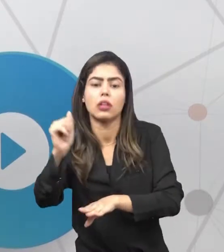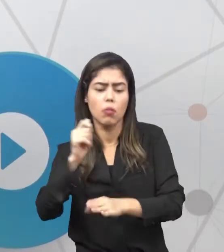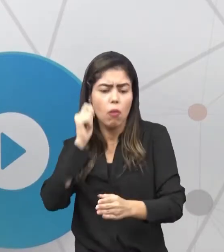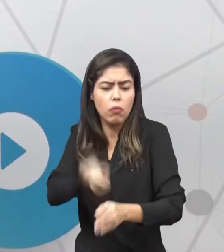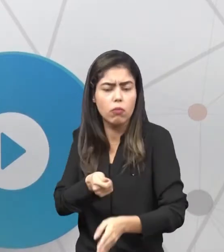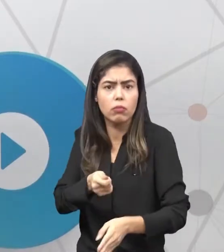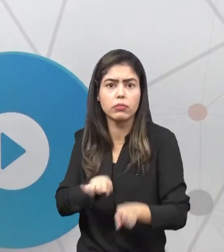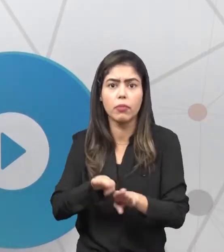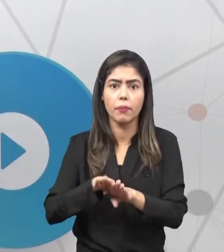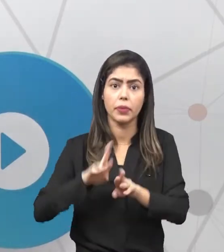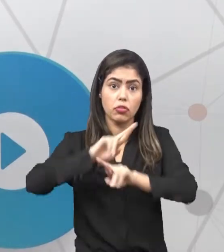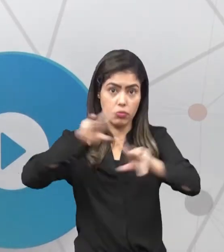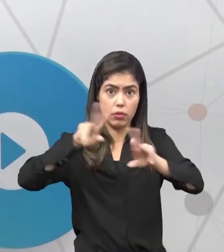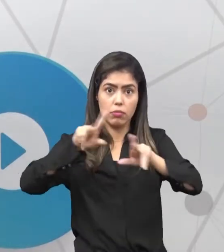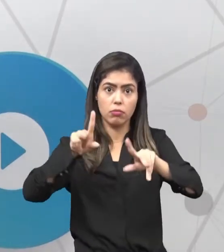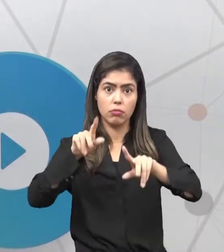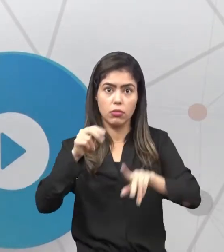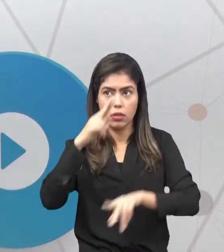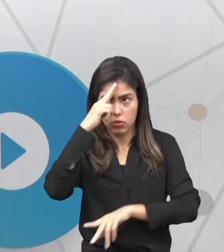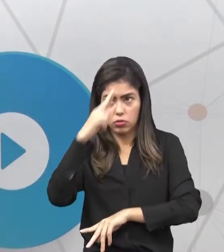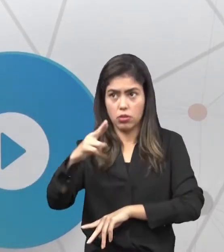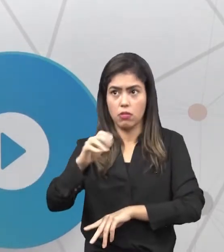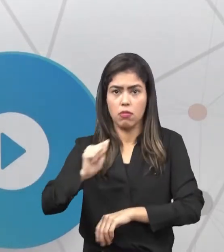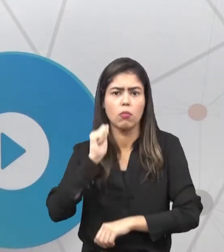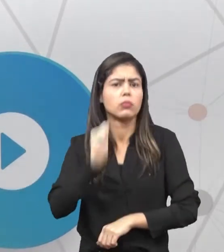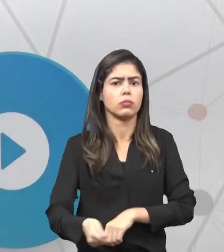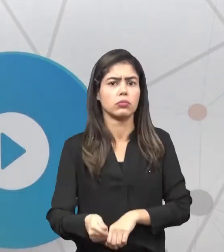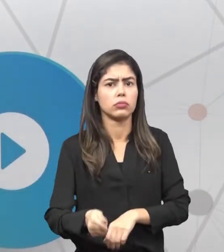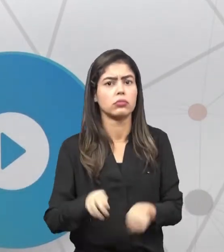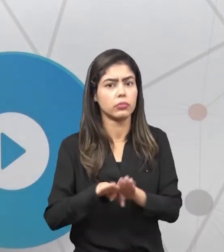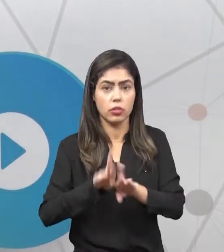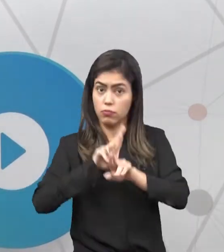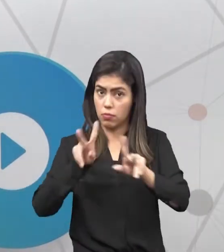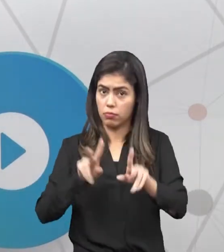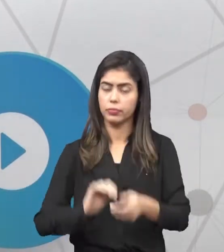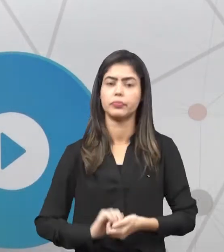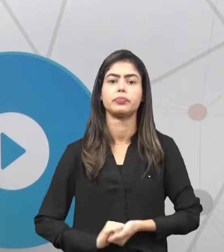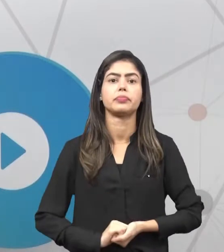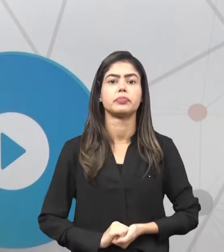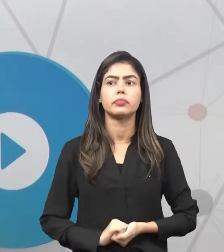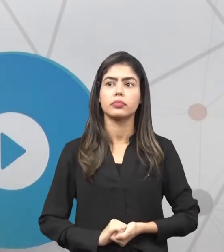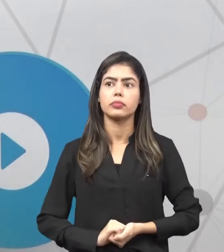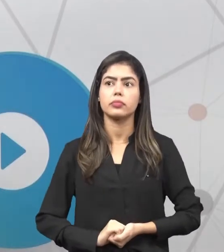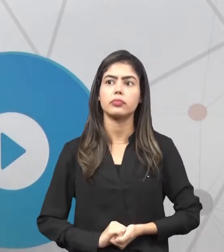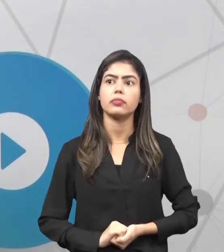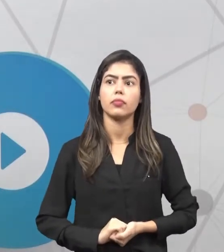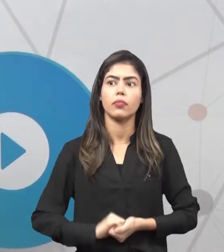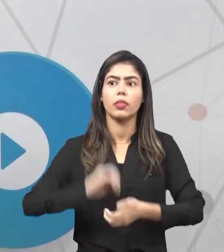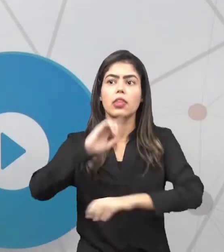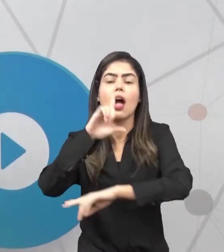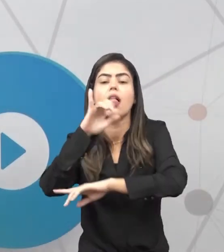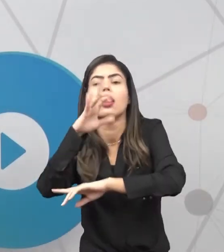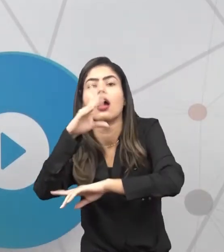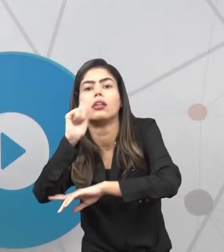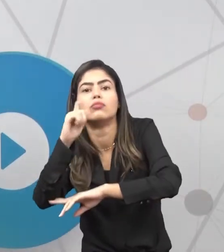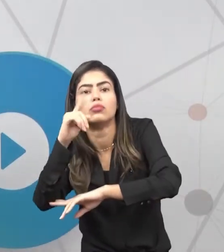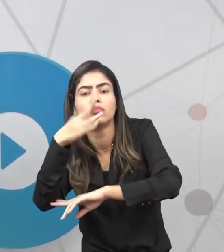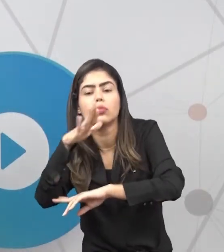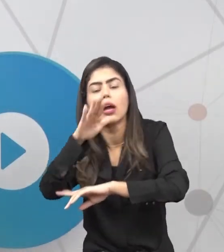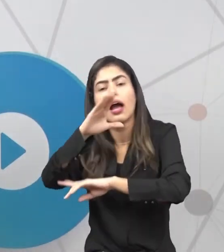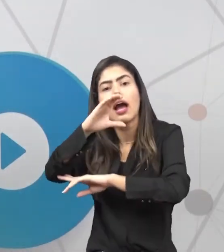diferença entre autoridade e entre autoritarismo. Leandro Carnal,